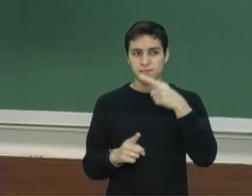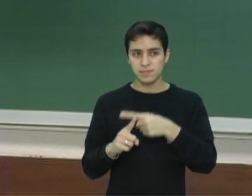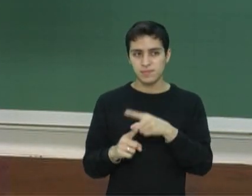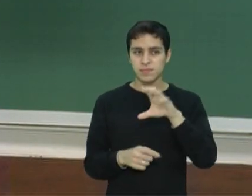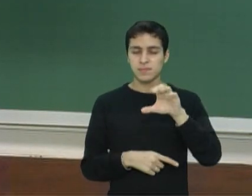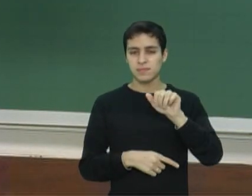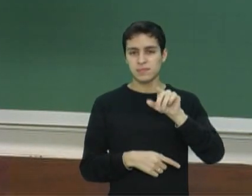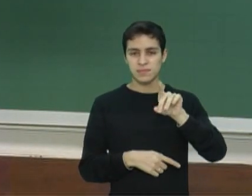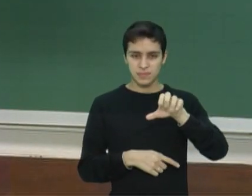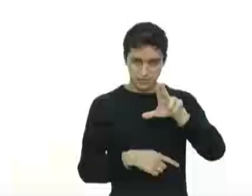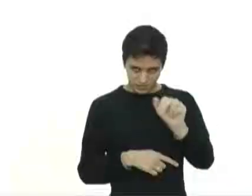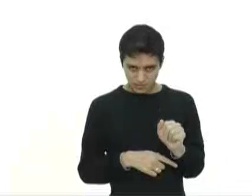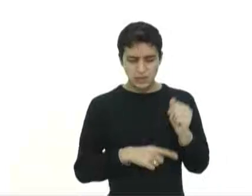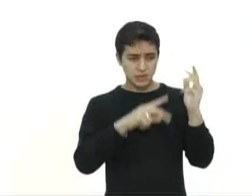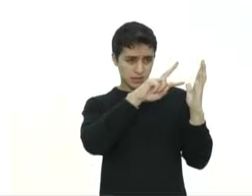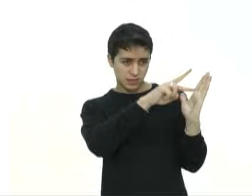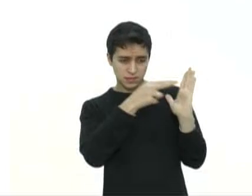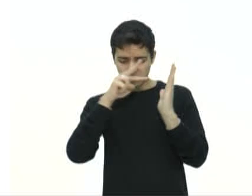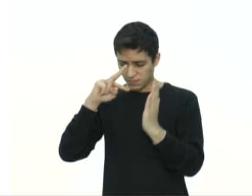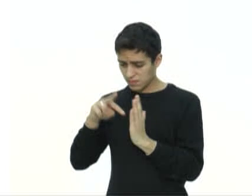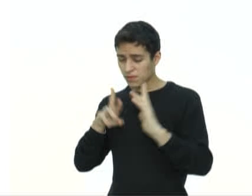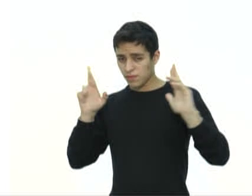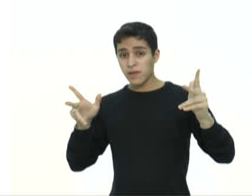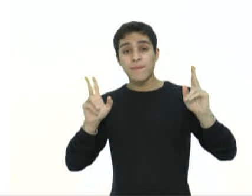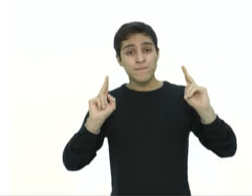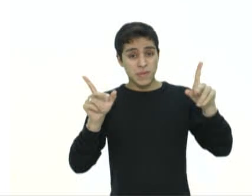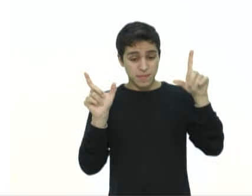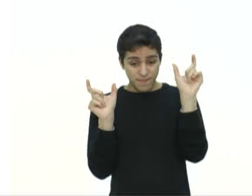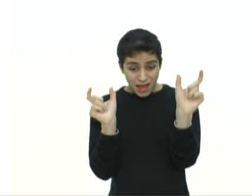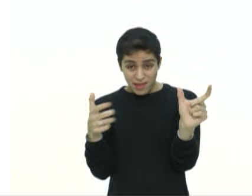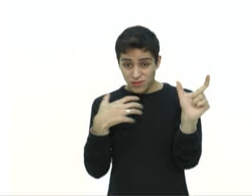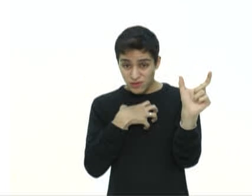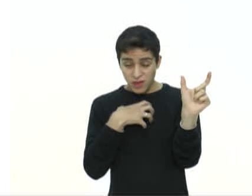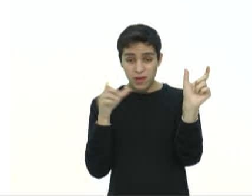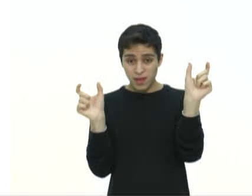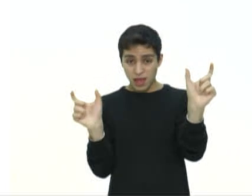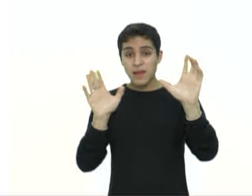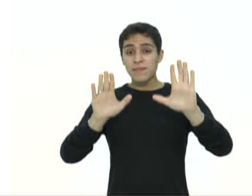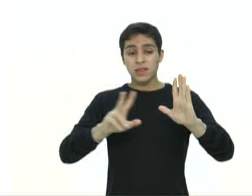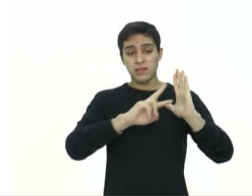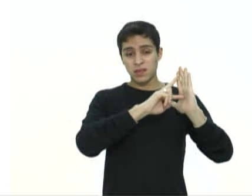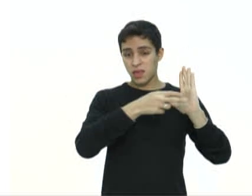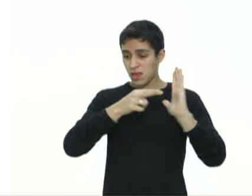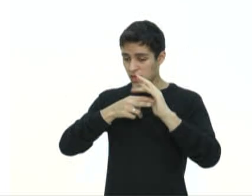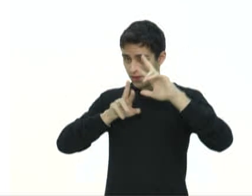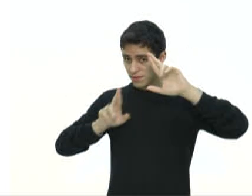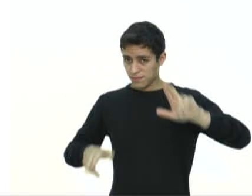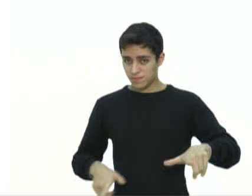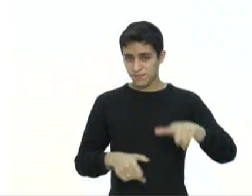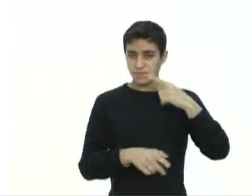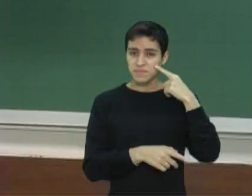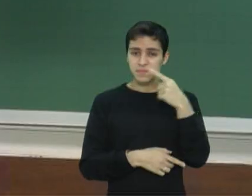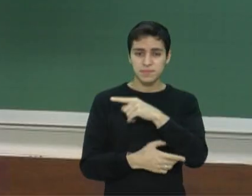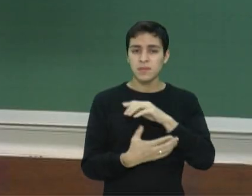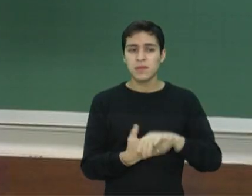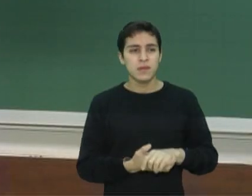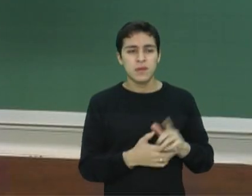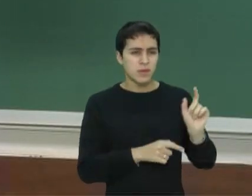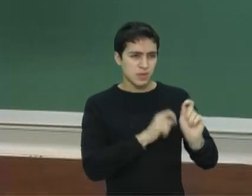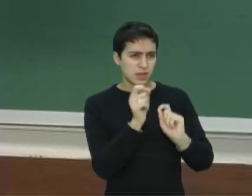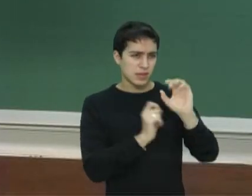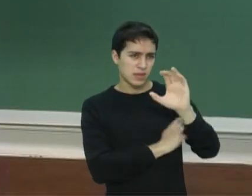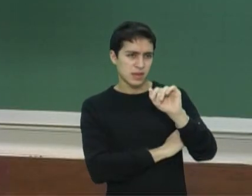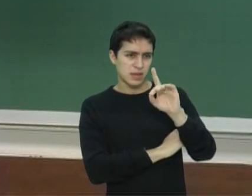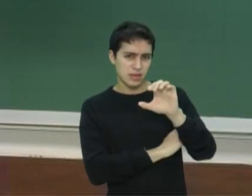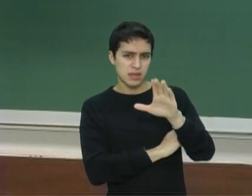com significados distintos, é a palavra cadena. Busca la cadena para cerrar, para fechar o